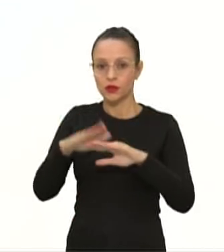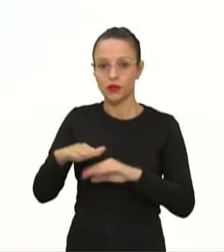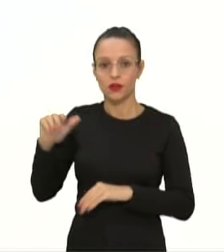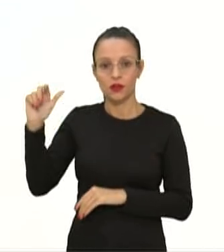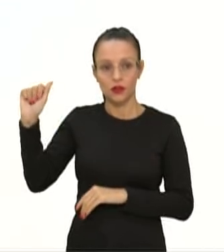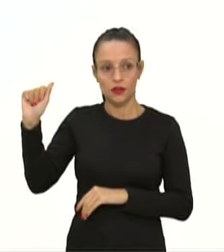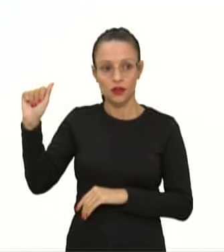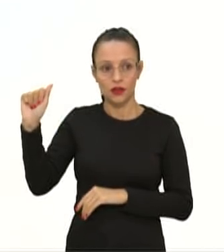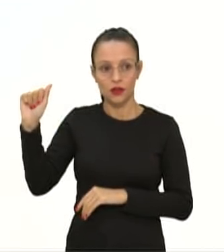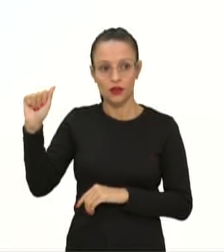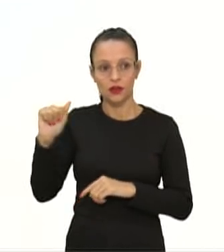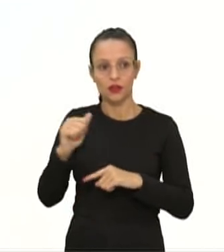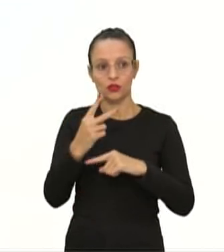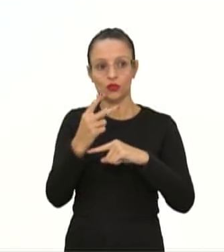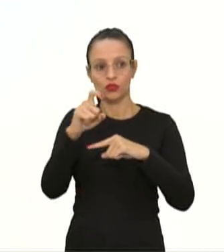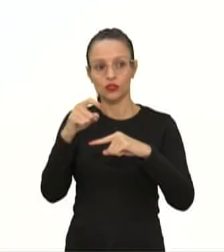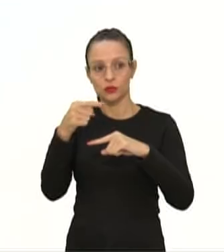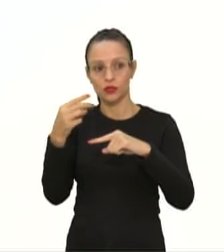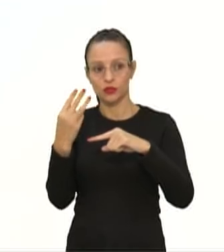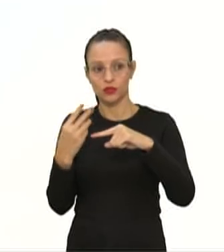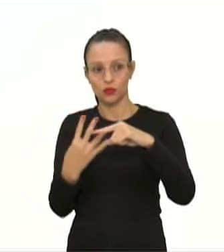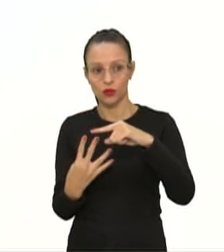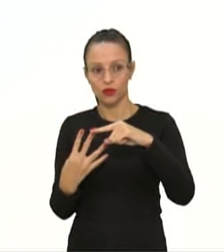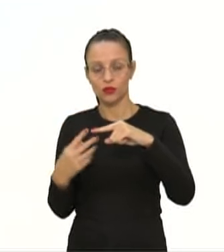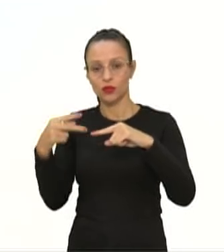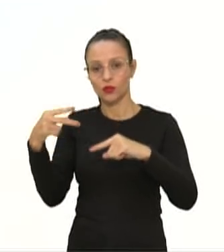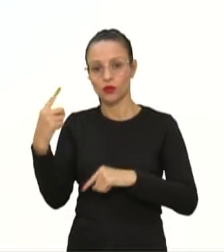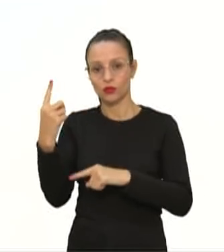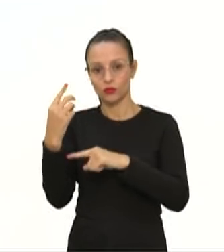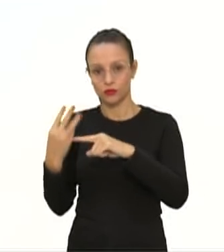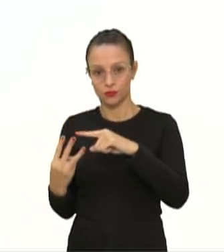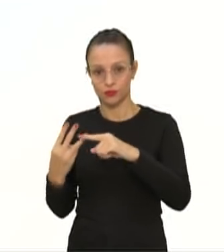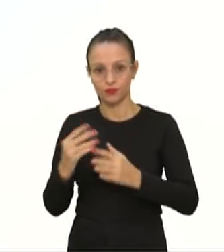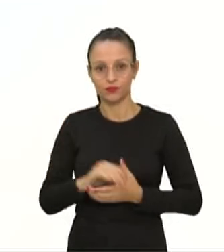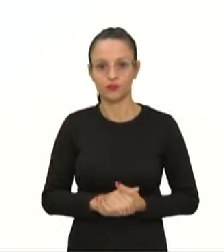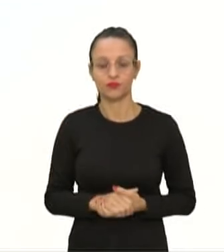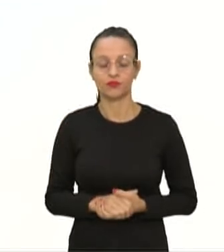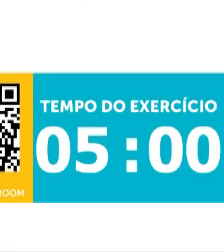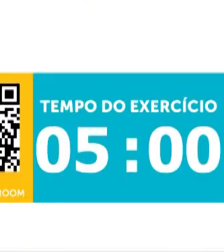A, 2x menos 3 sobre 4, igual a 1/3.